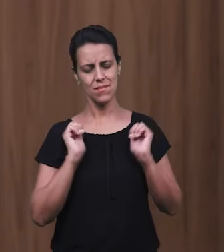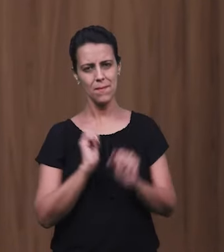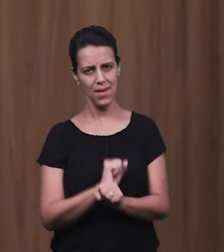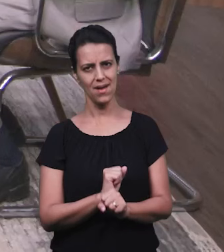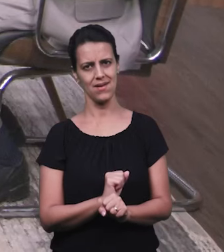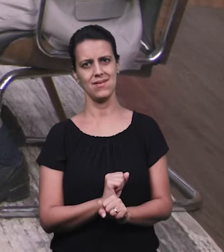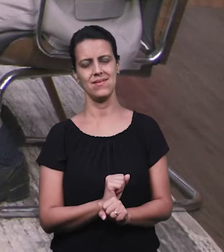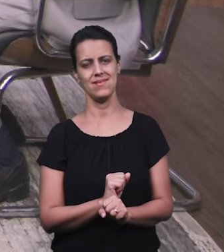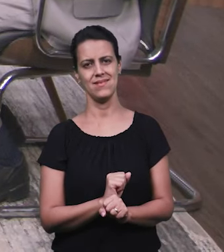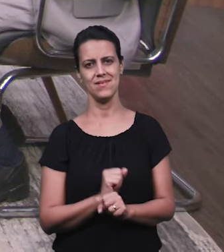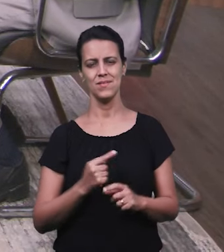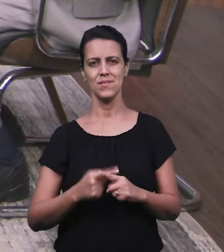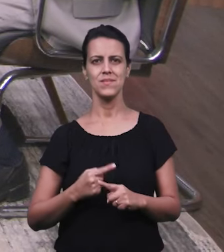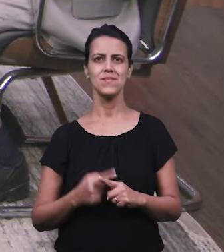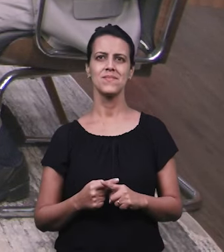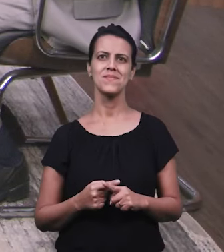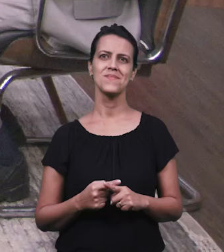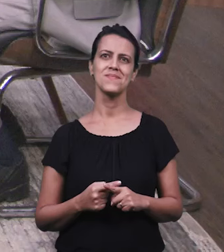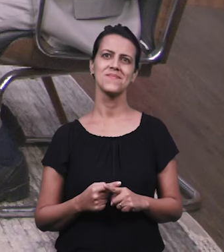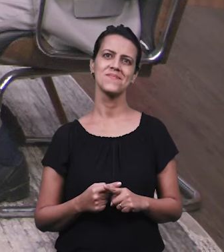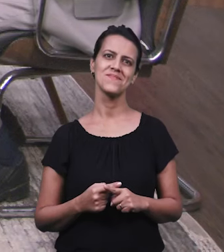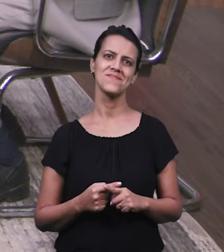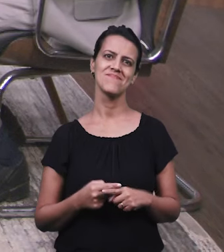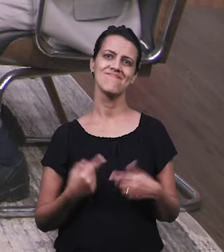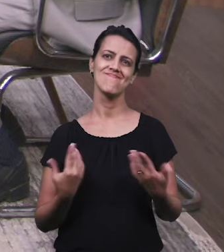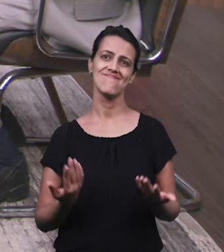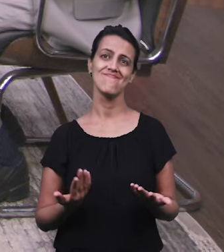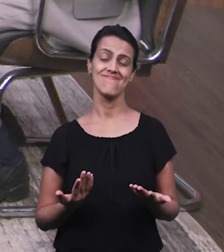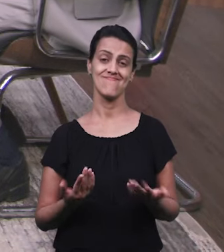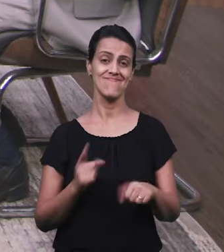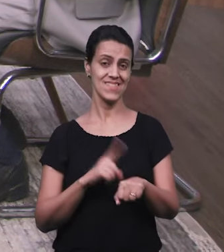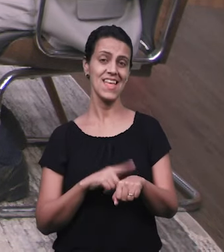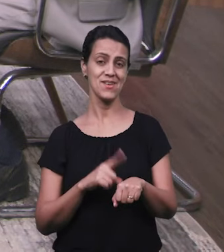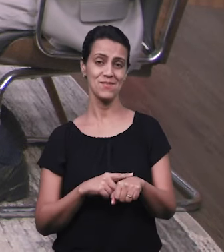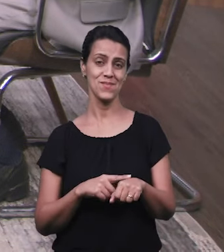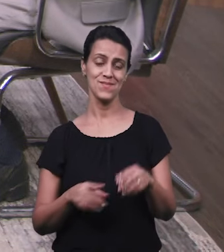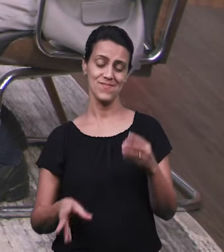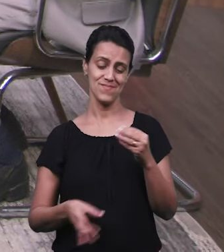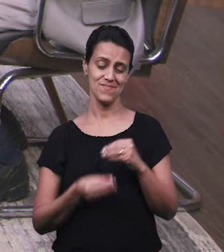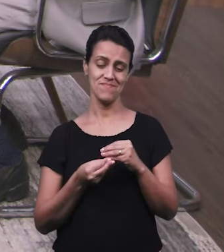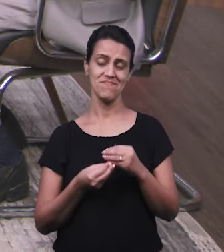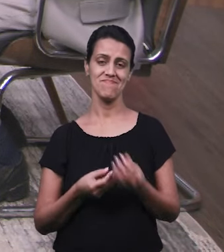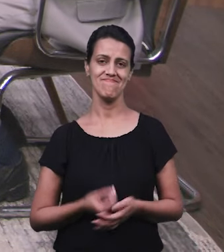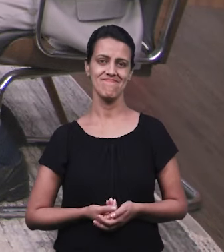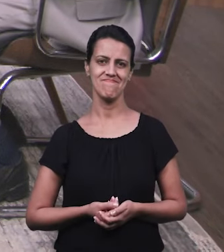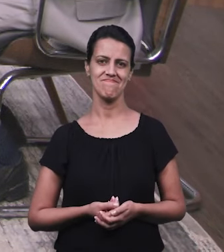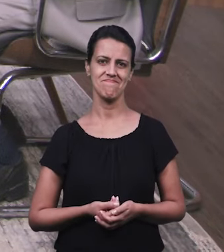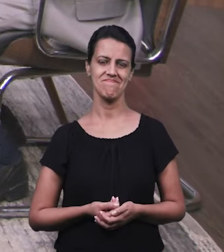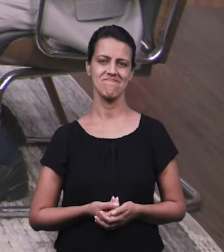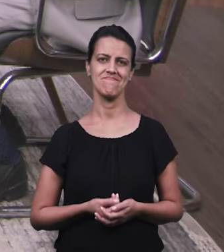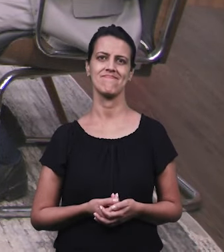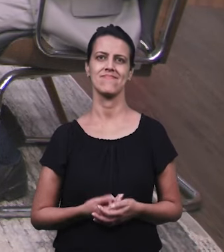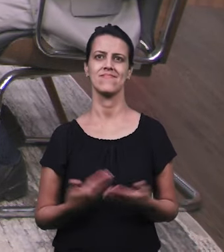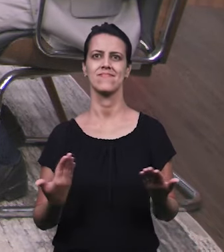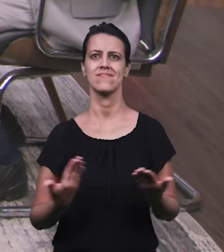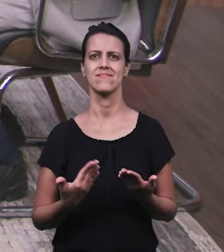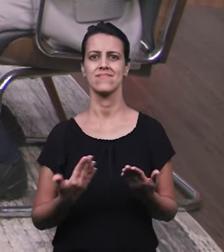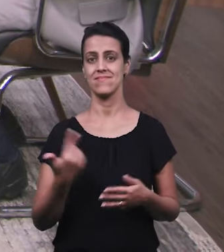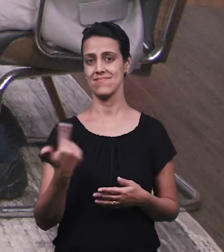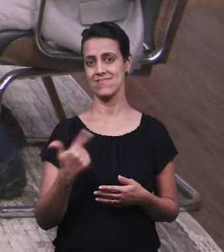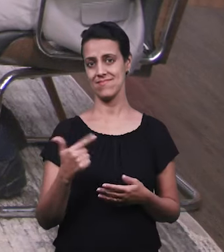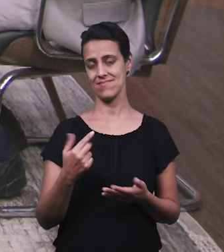parar um pouco, porque o tempo é curto. Mas estamos fazendo uma introdução. Então estamos hoje numa